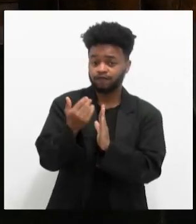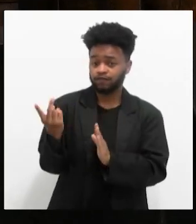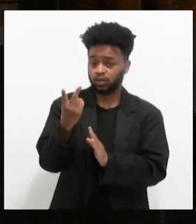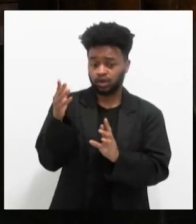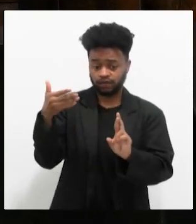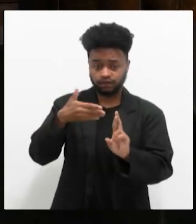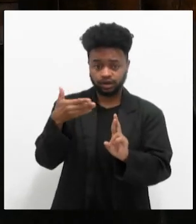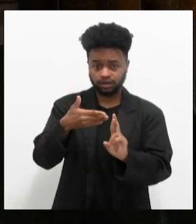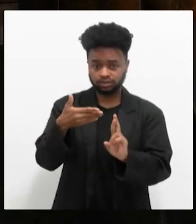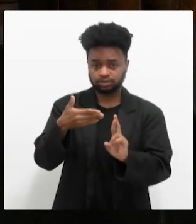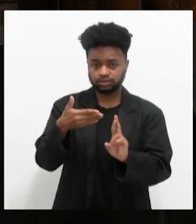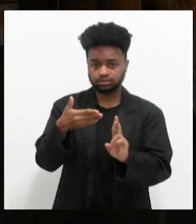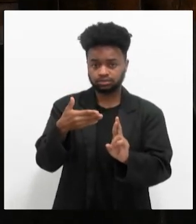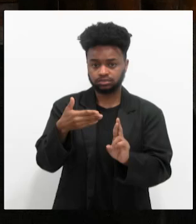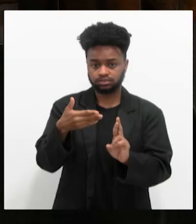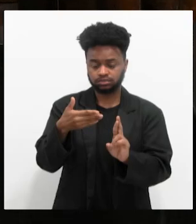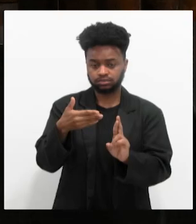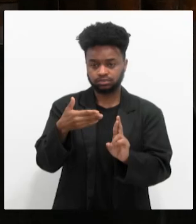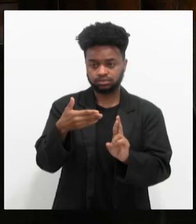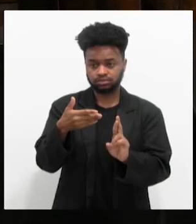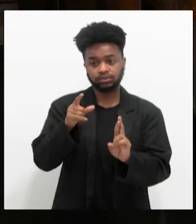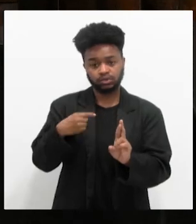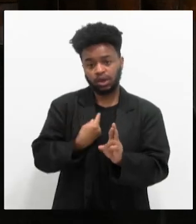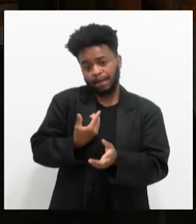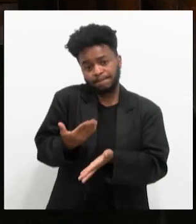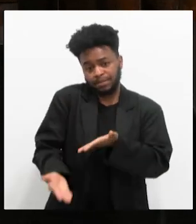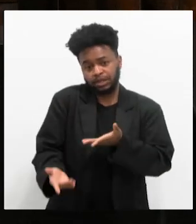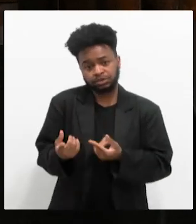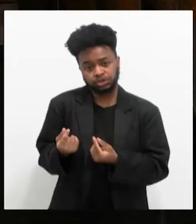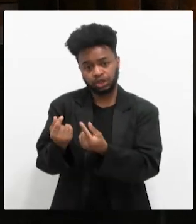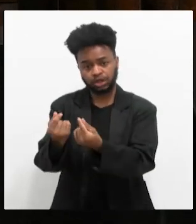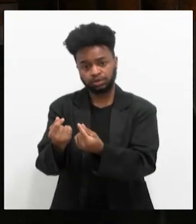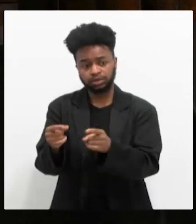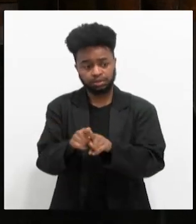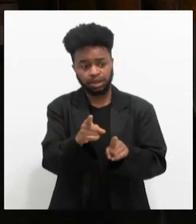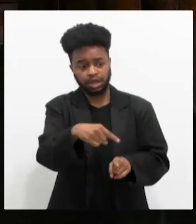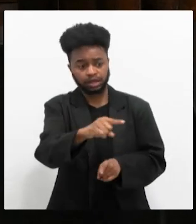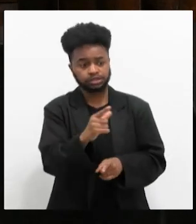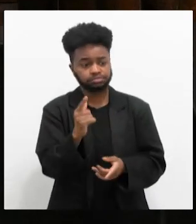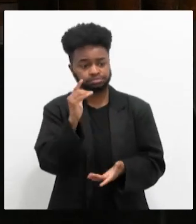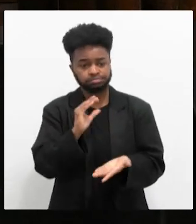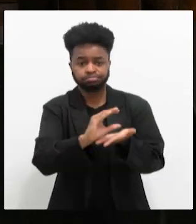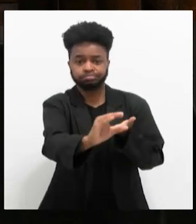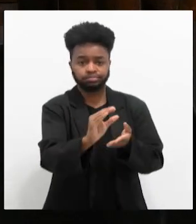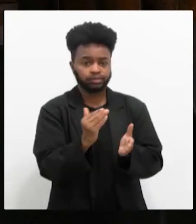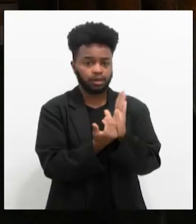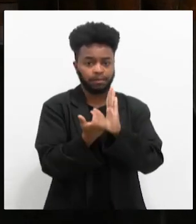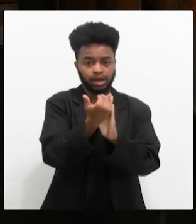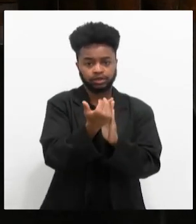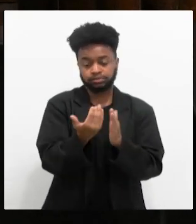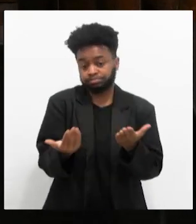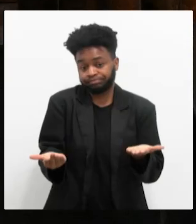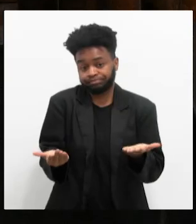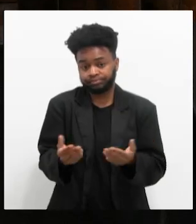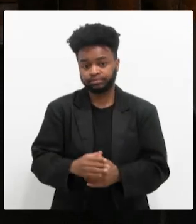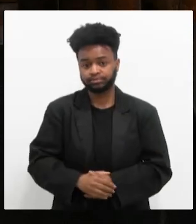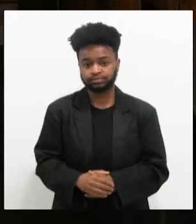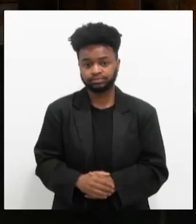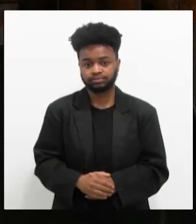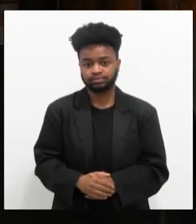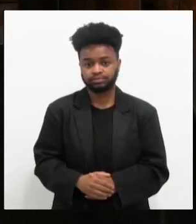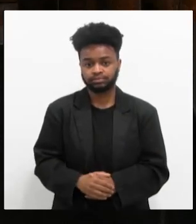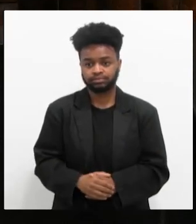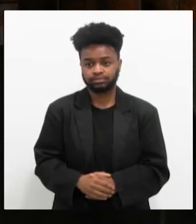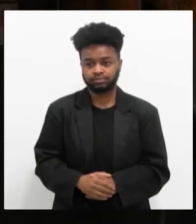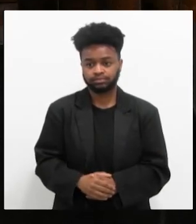referência, nós vamos perder mais e eles vão ganhar mais. Então, tem aqui